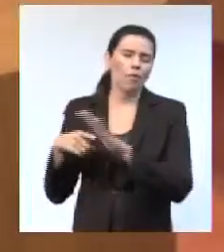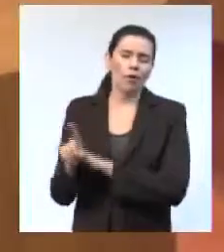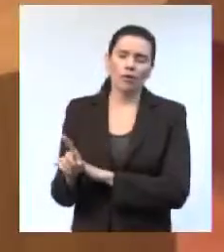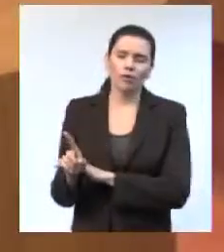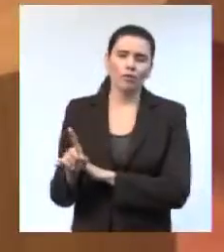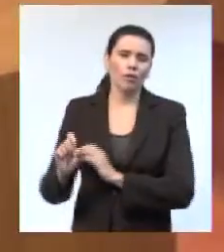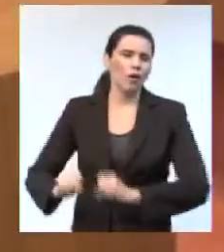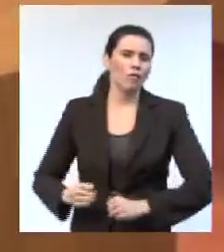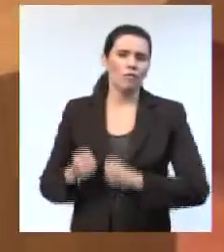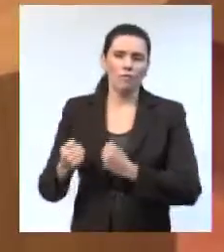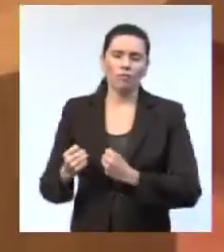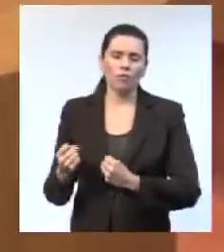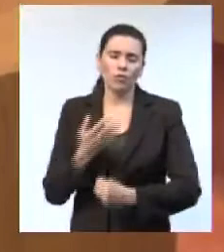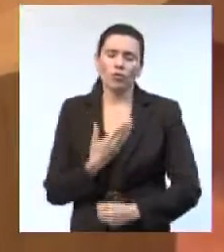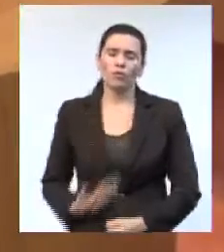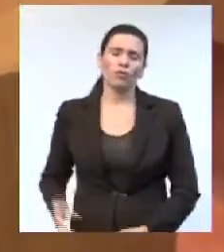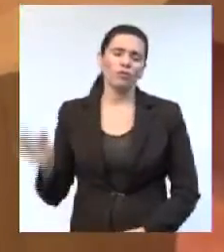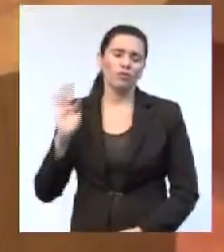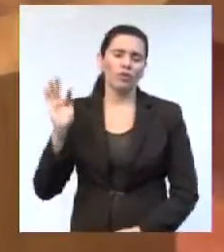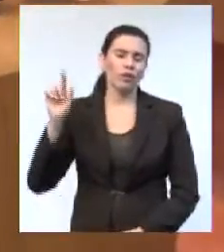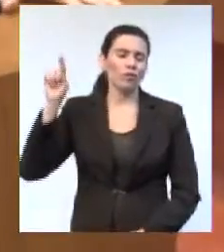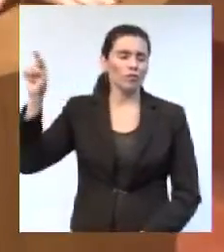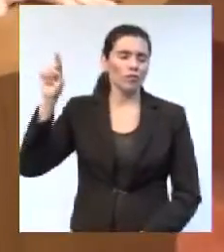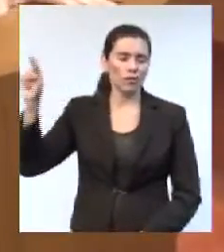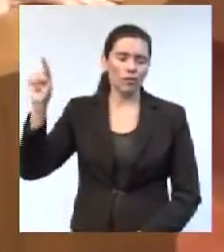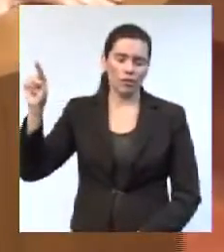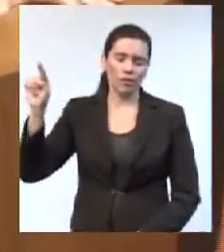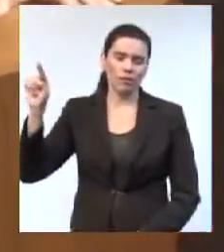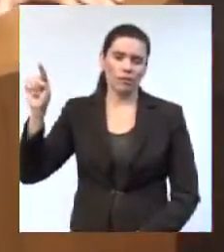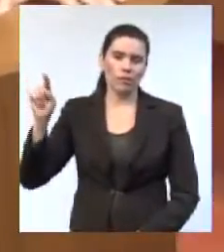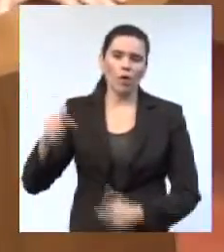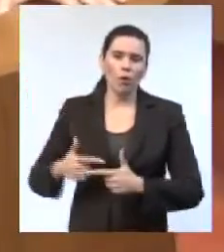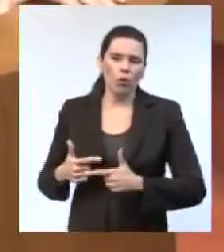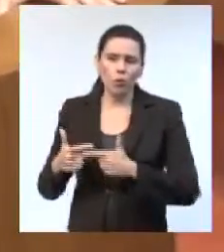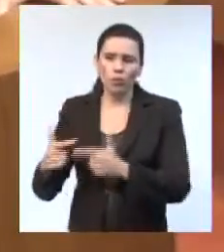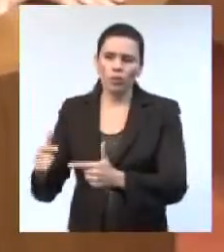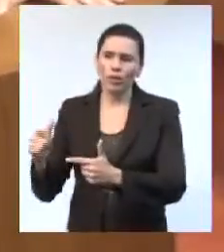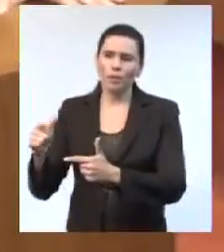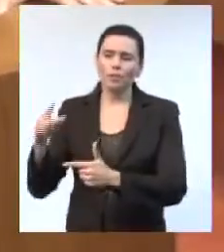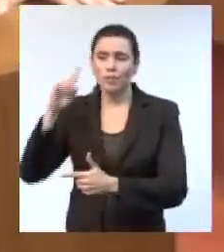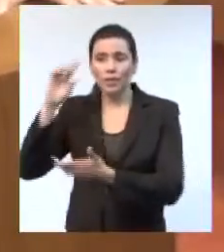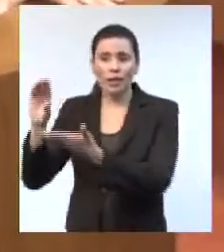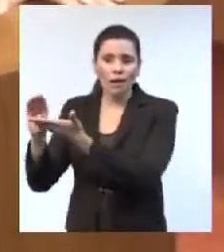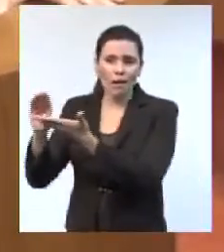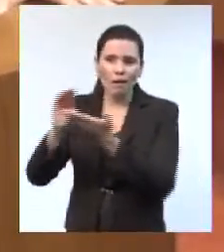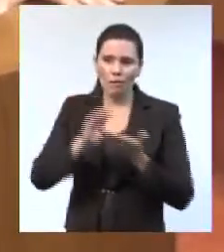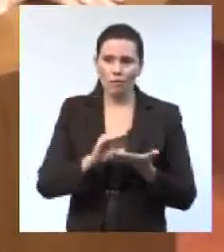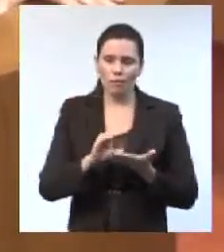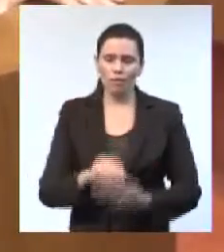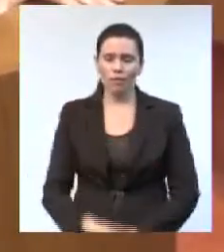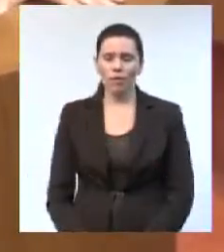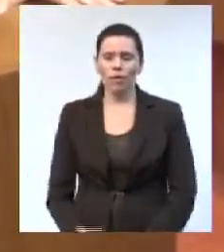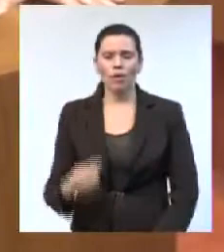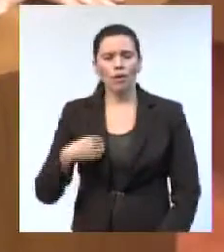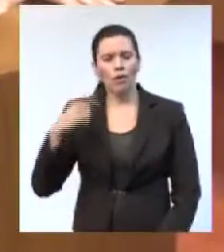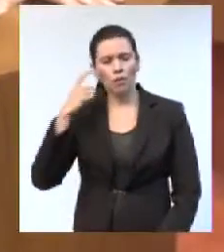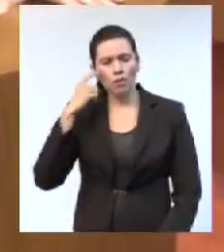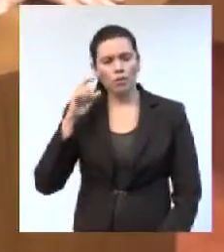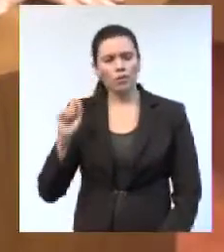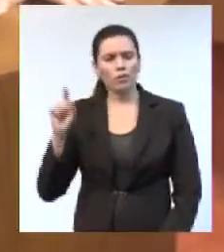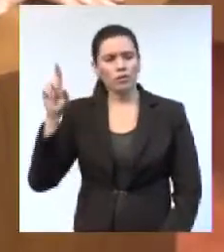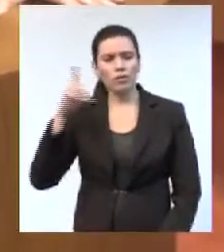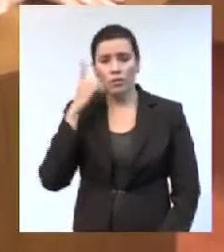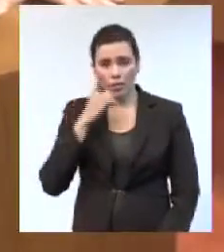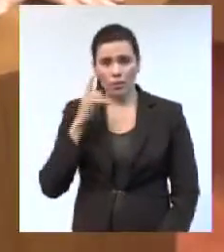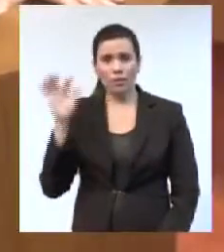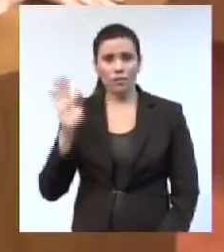do nosso Congresso Nacional para o Maranhão? Será que o Congresso Nacional só serviria para causar um mal